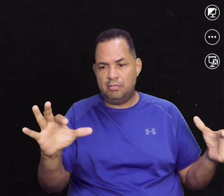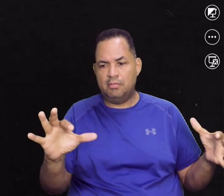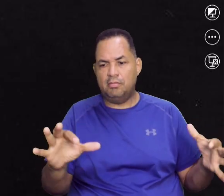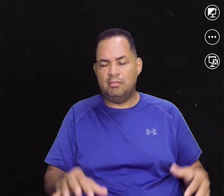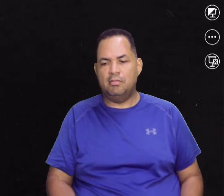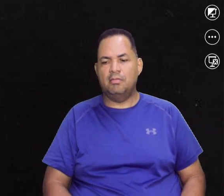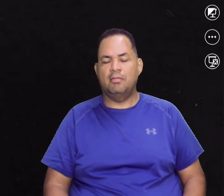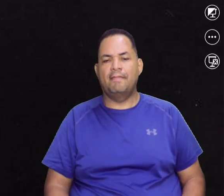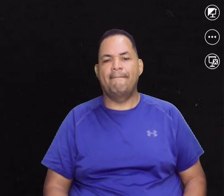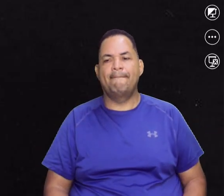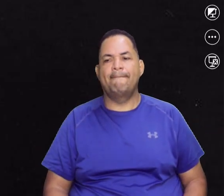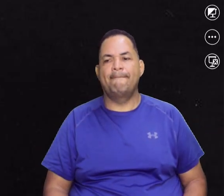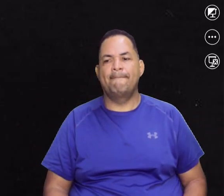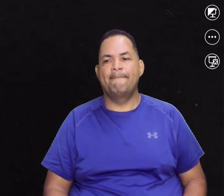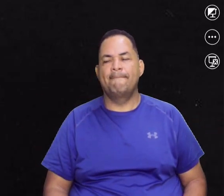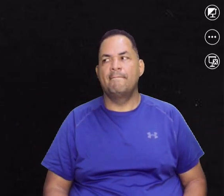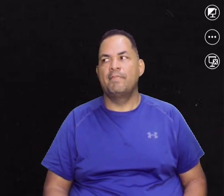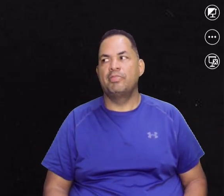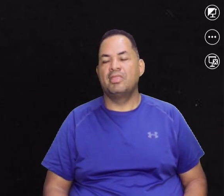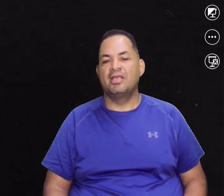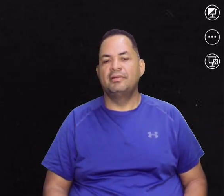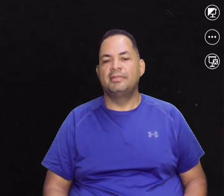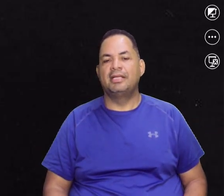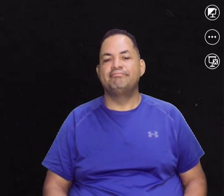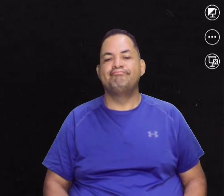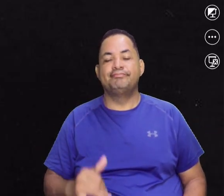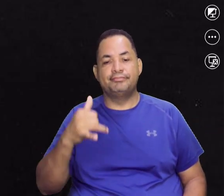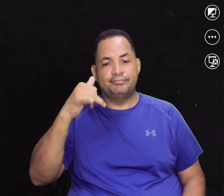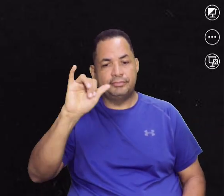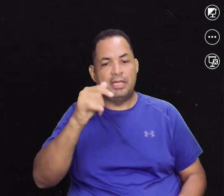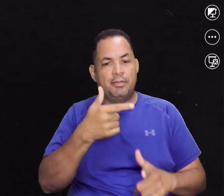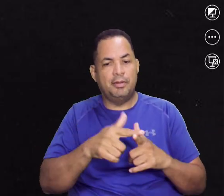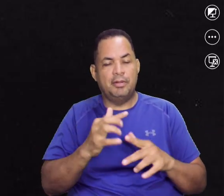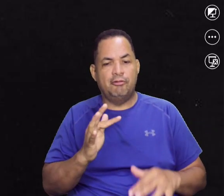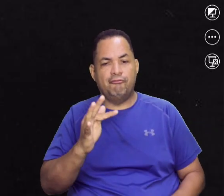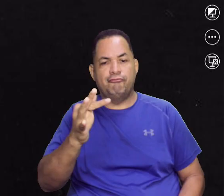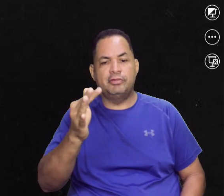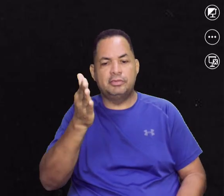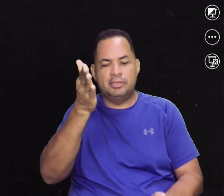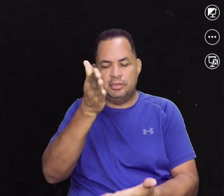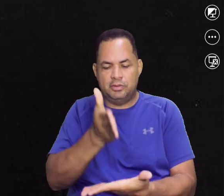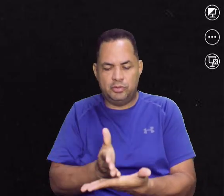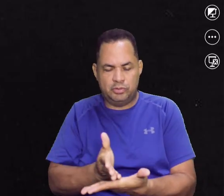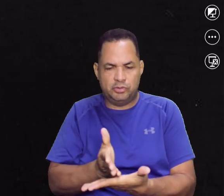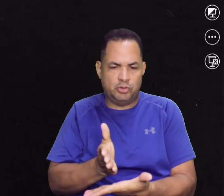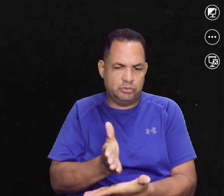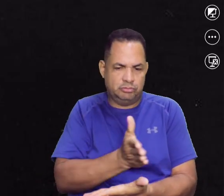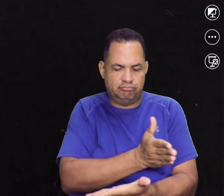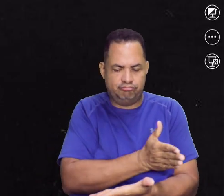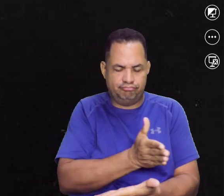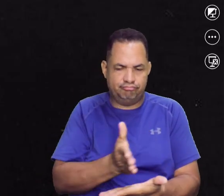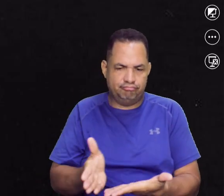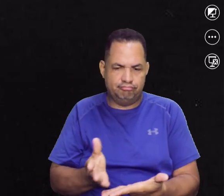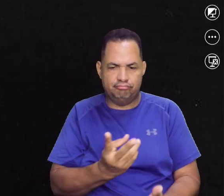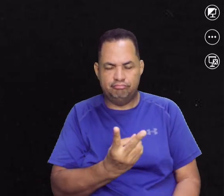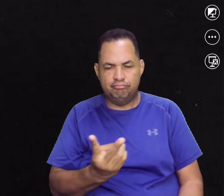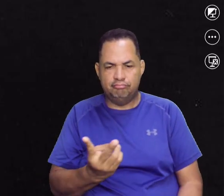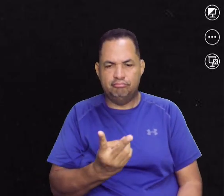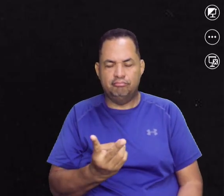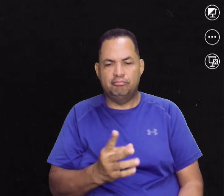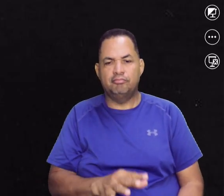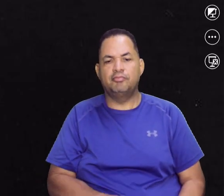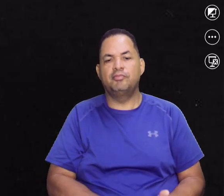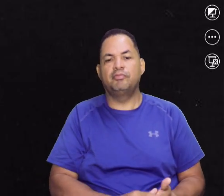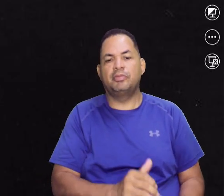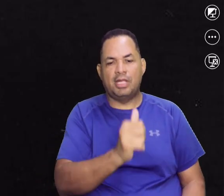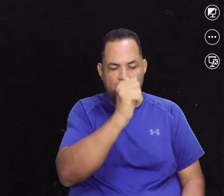acontecer? Para evitar conflitos futuros, a Índia ela vai ser dividida em dois países. Nós vamos ter